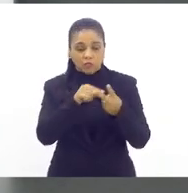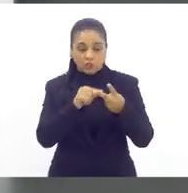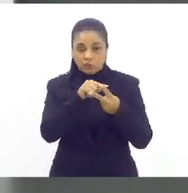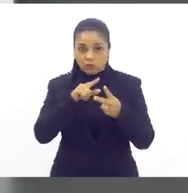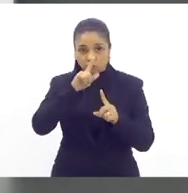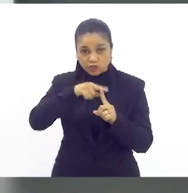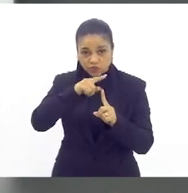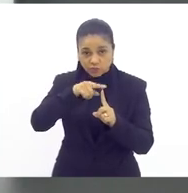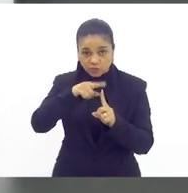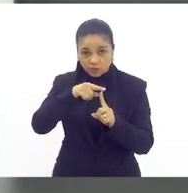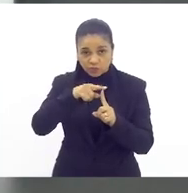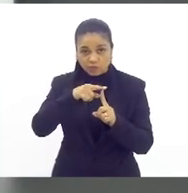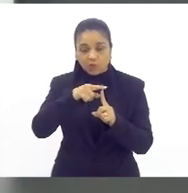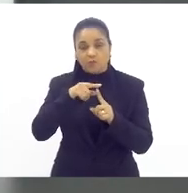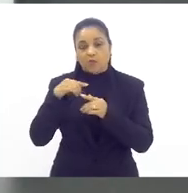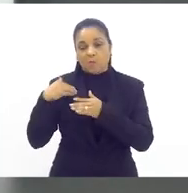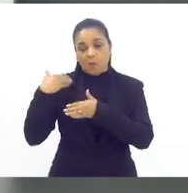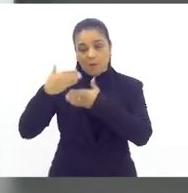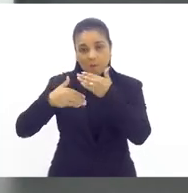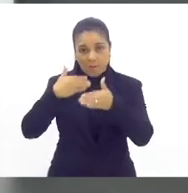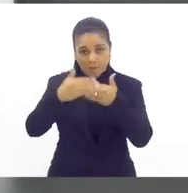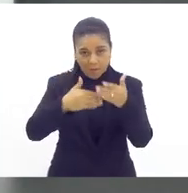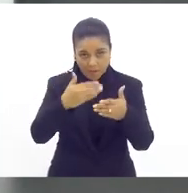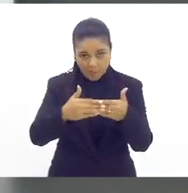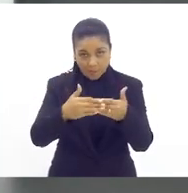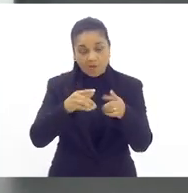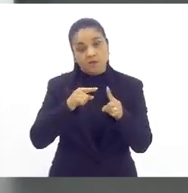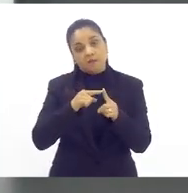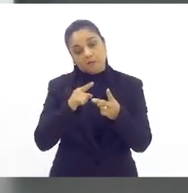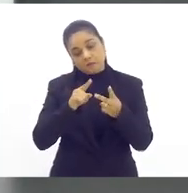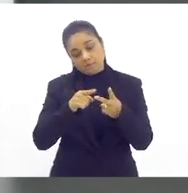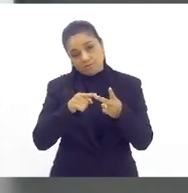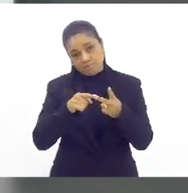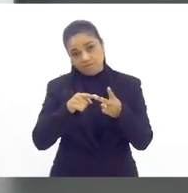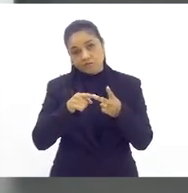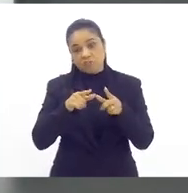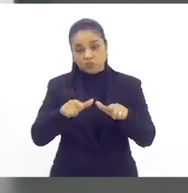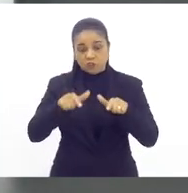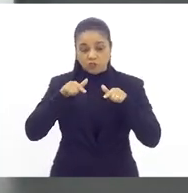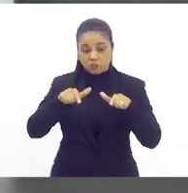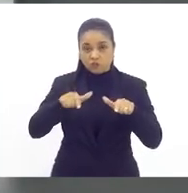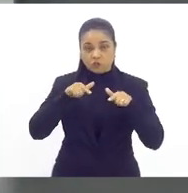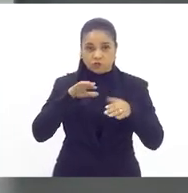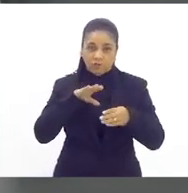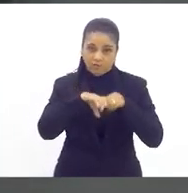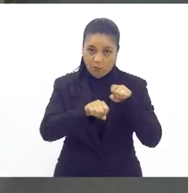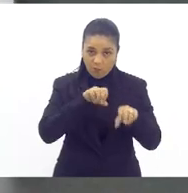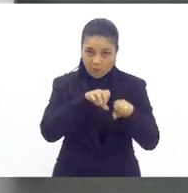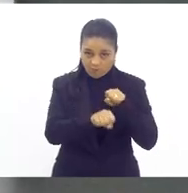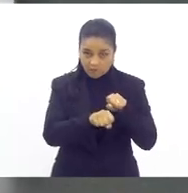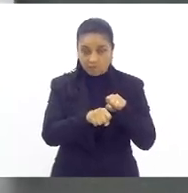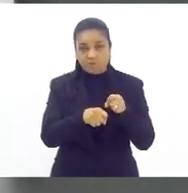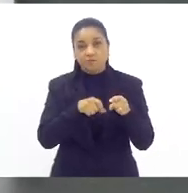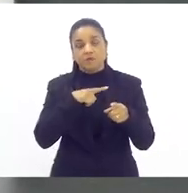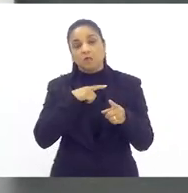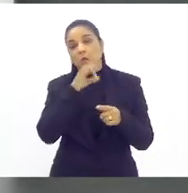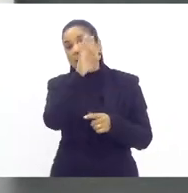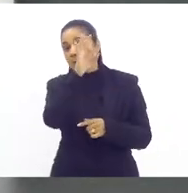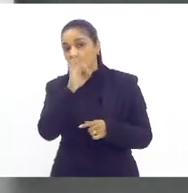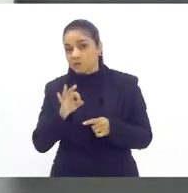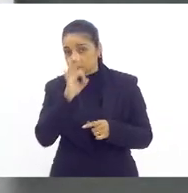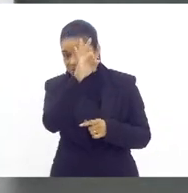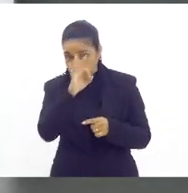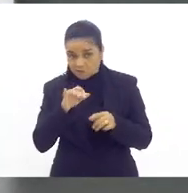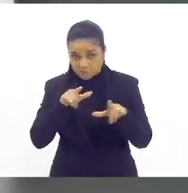por desempenho e as progressões por titulação as progressões Por titulação que que vai acontecer os percentuais que